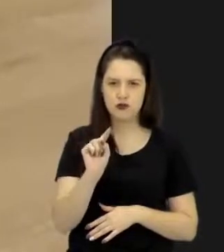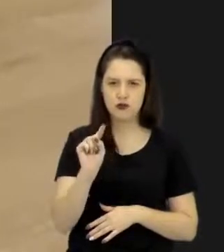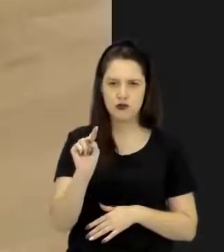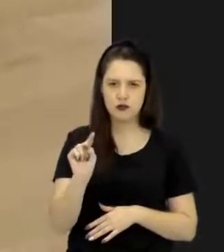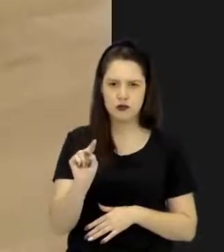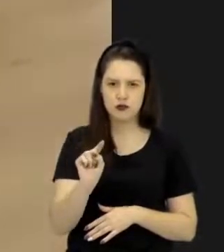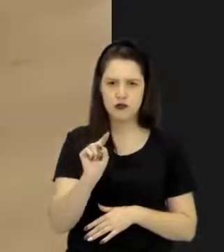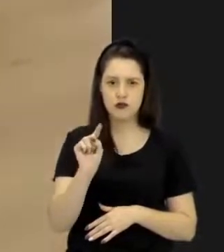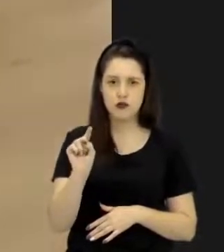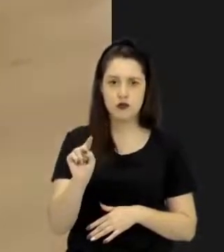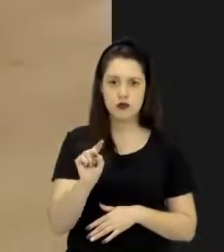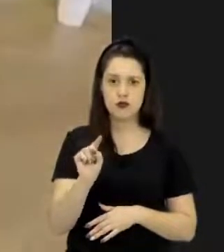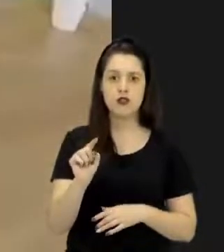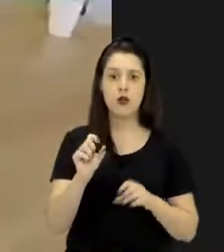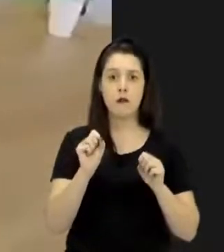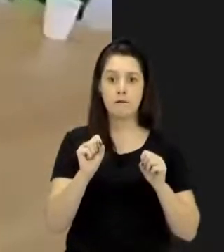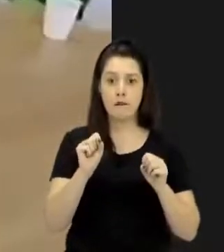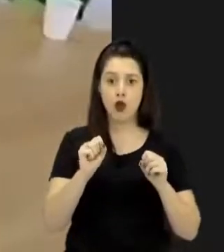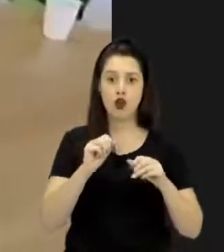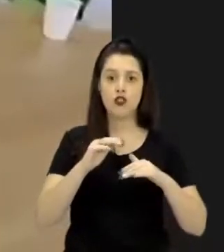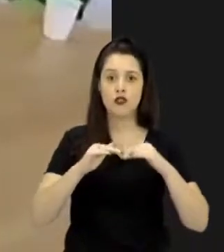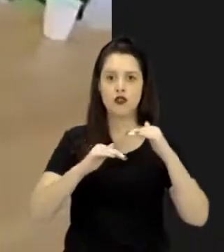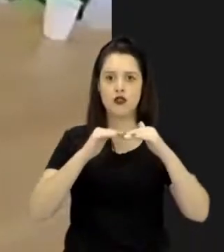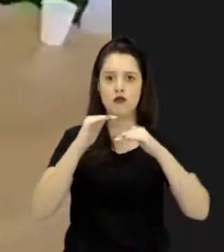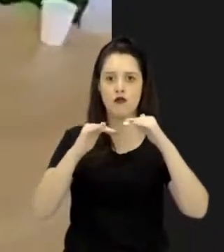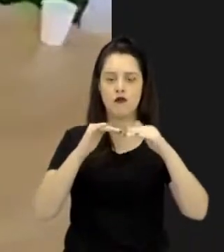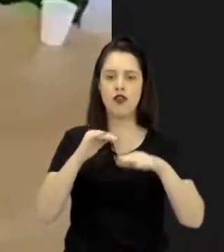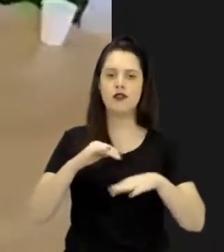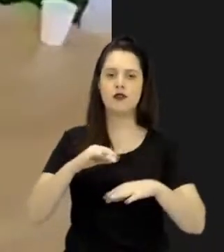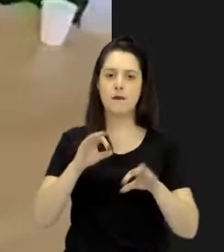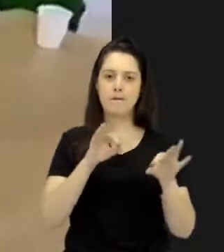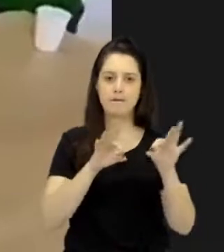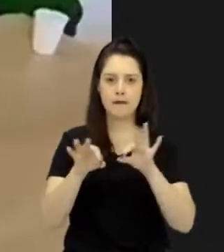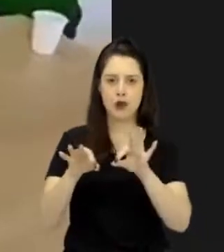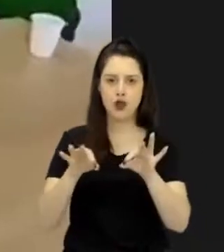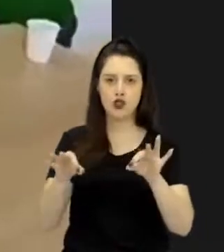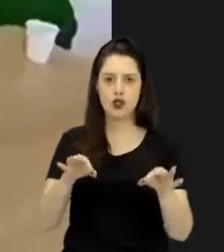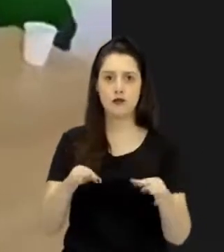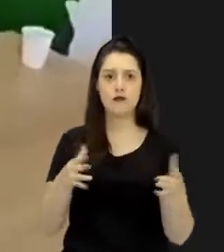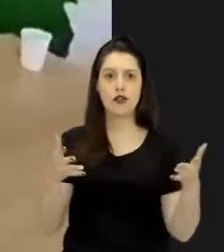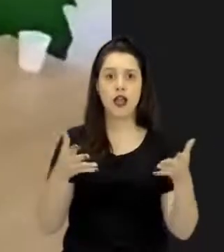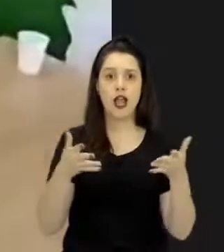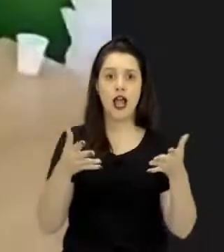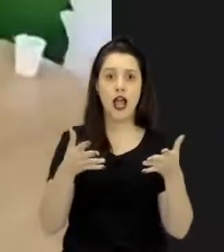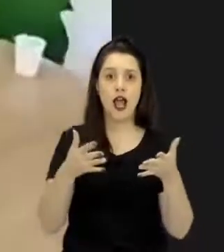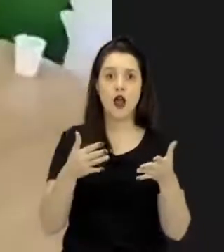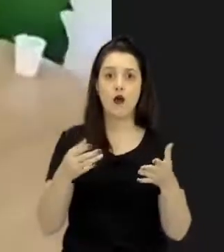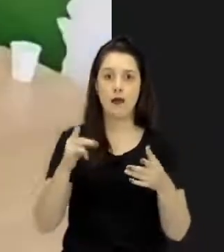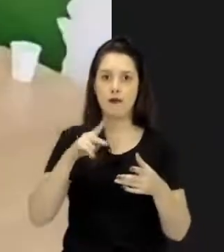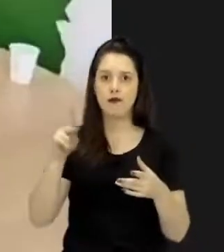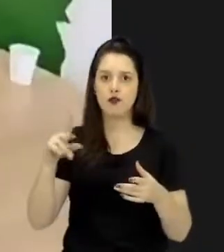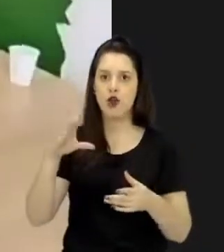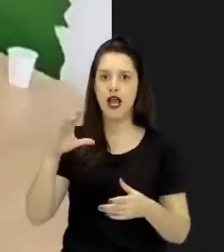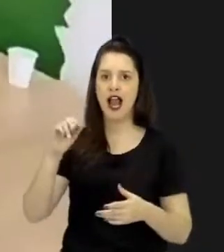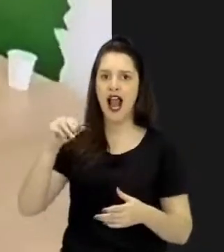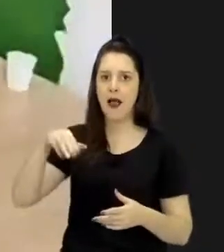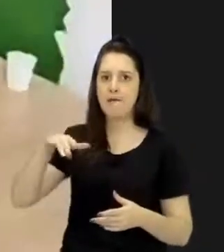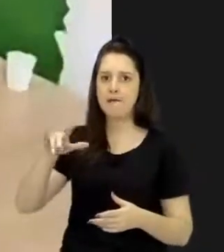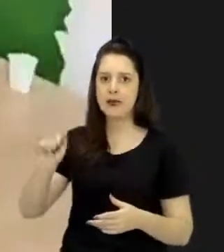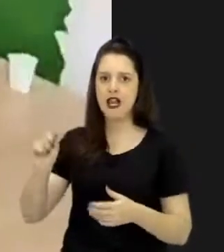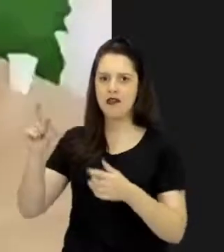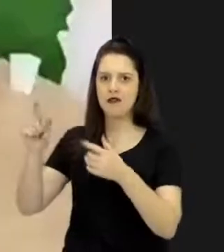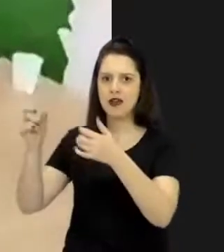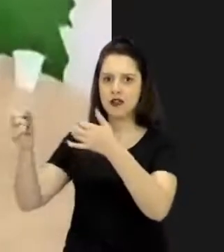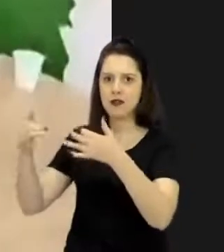com isso você pode desenvolver o seu projeto. Tá bom? Agora nós vamos fazer o seguinte, como a professora Camila fez lá no Tinkercad,